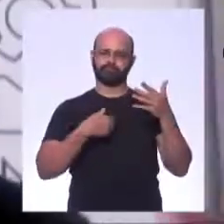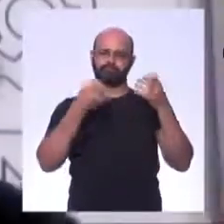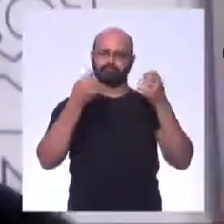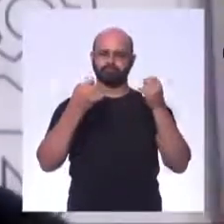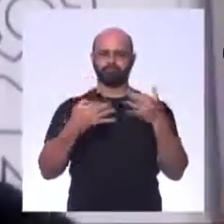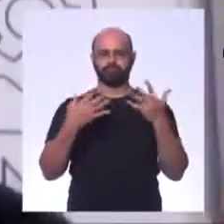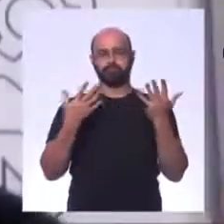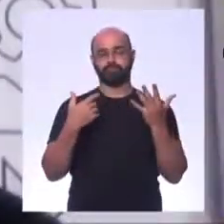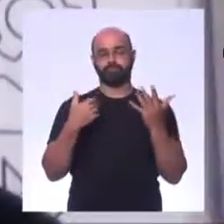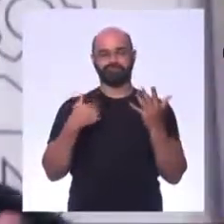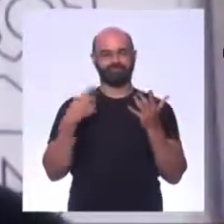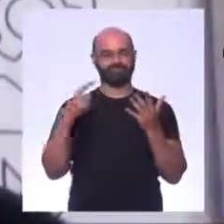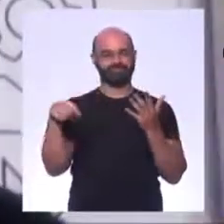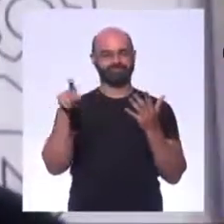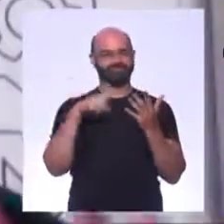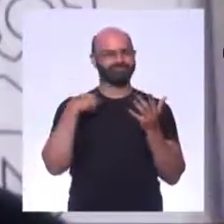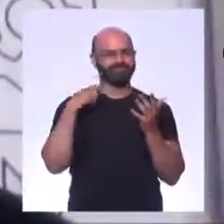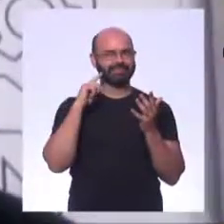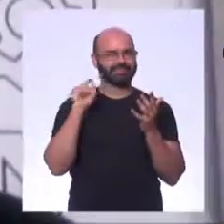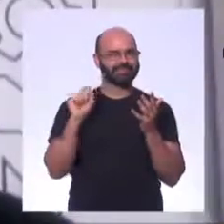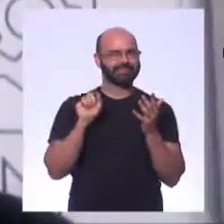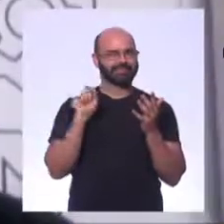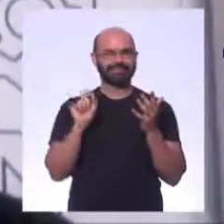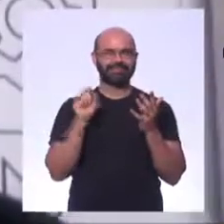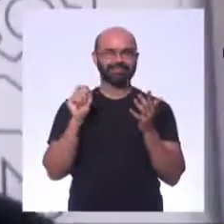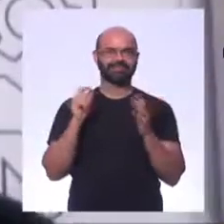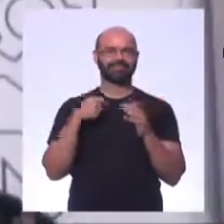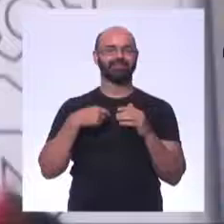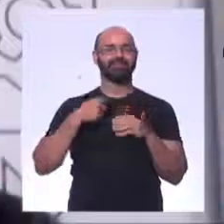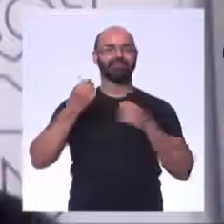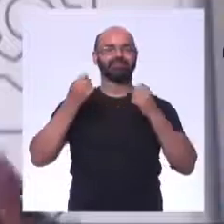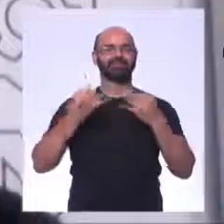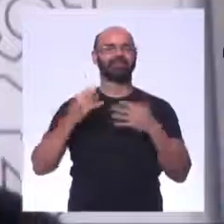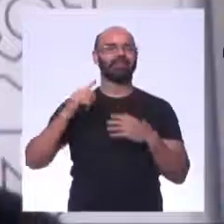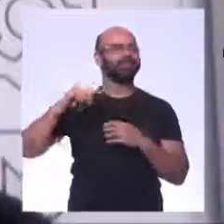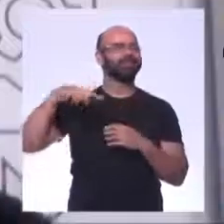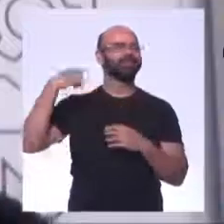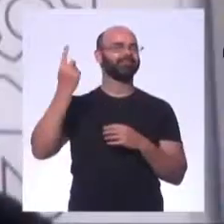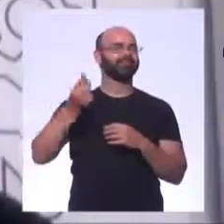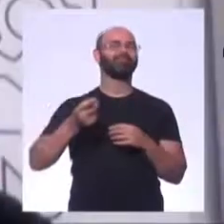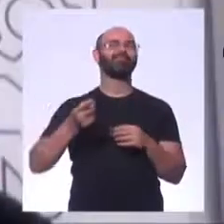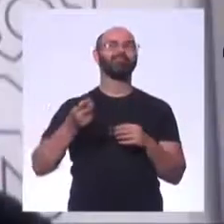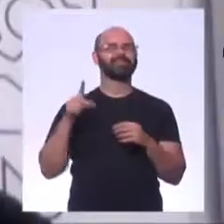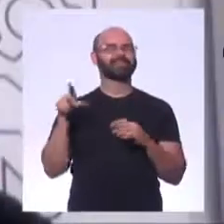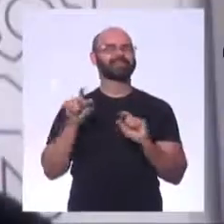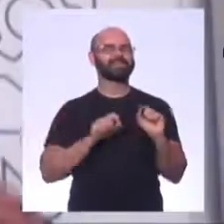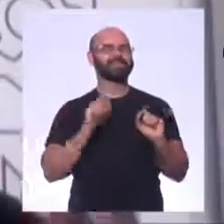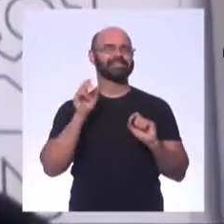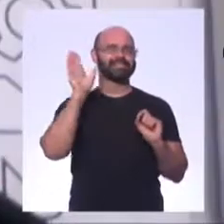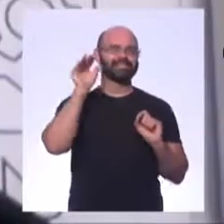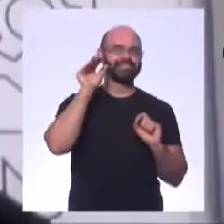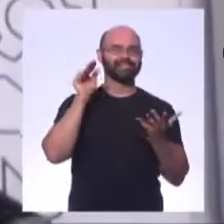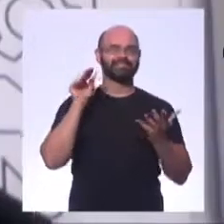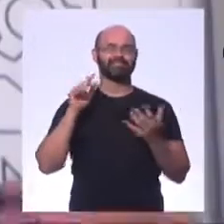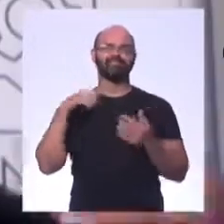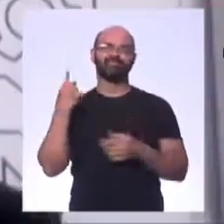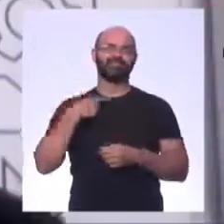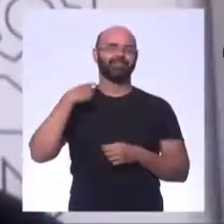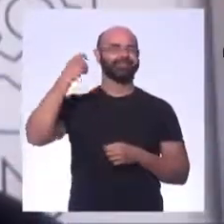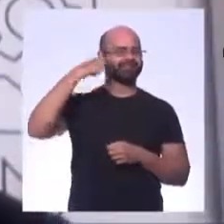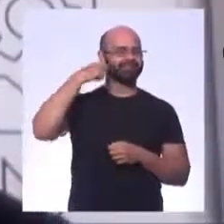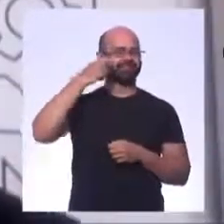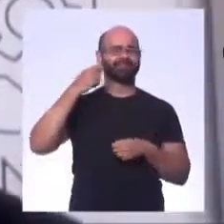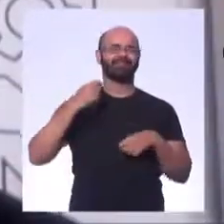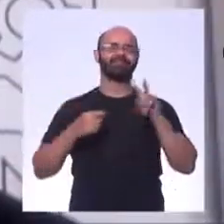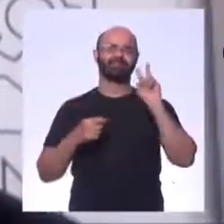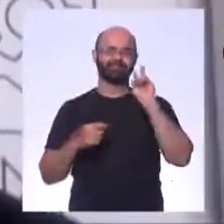criar um suspense aqui, vou deixar a definição mais para o final, porque a gente vai ver bastante coisa nessa aula, a gente vai ver vídeo, a gente vai mostrar